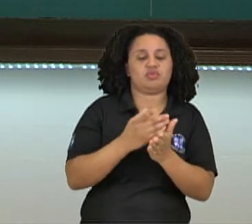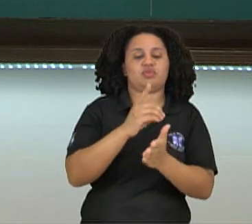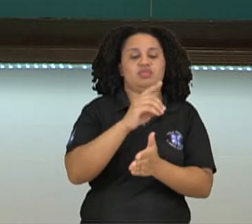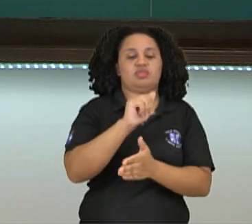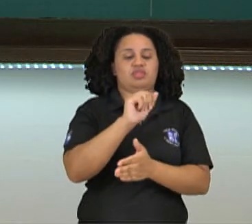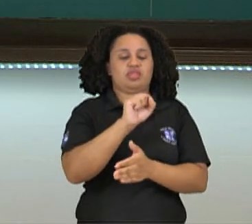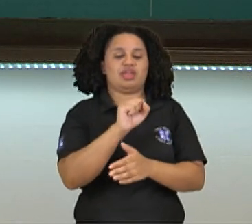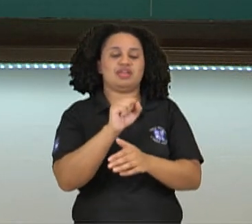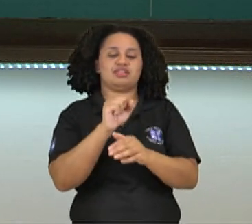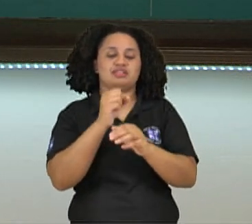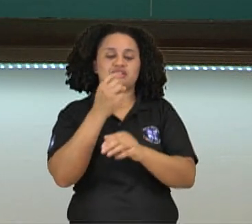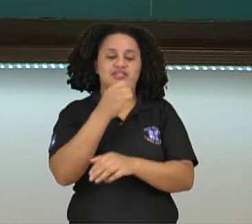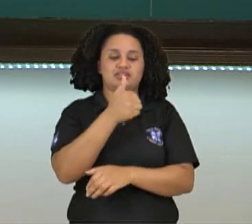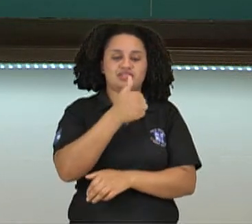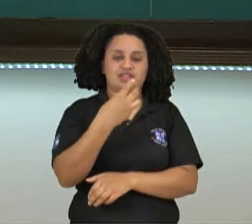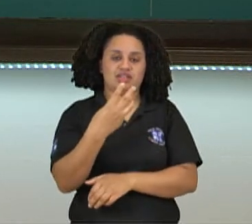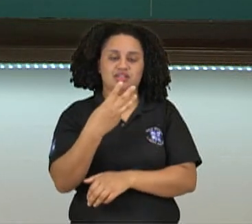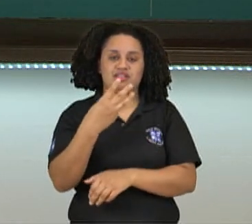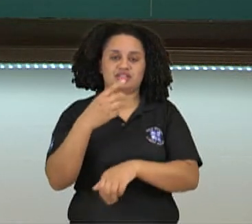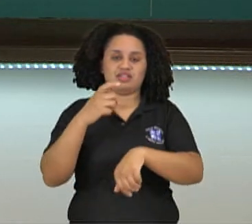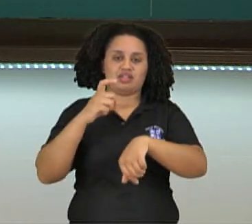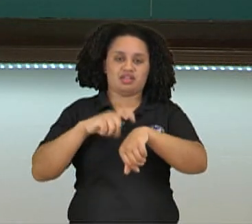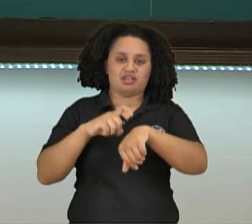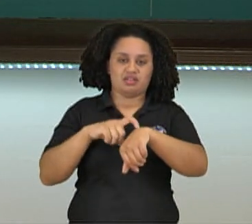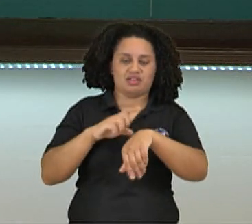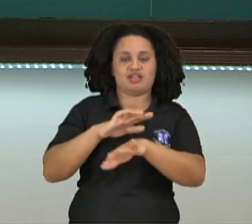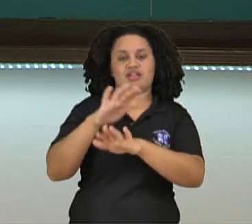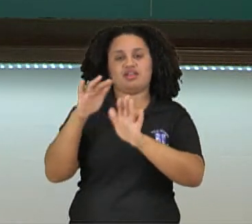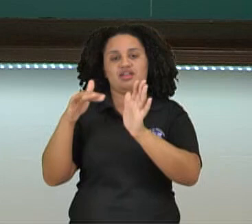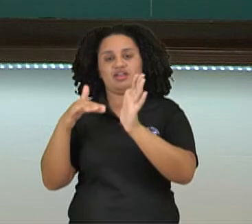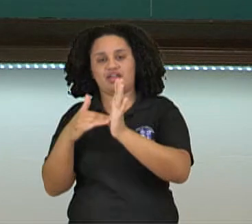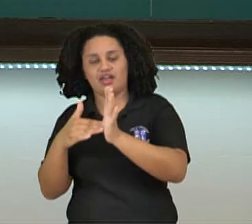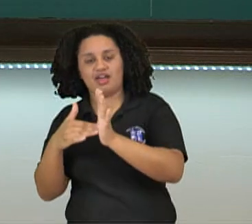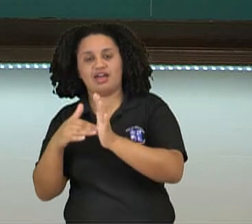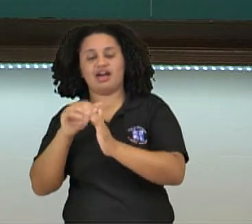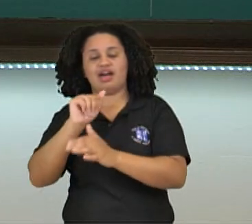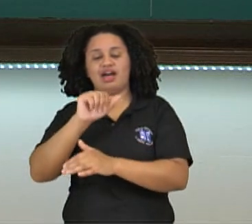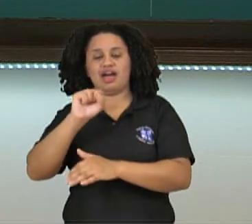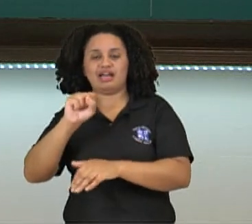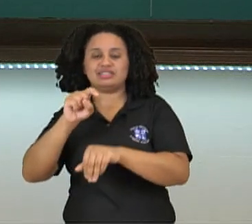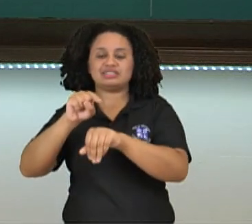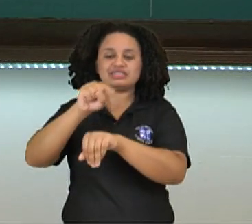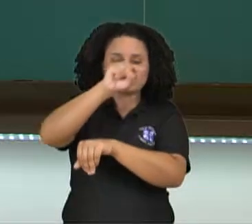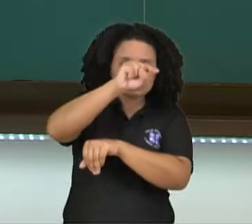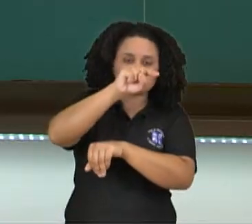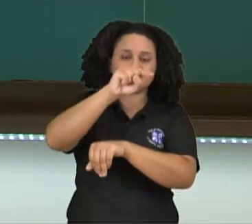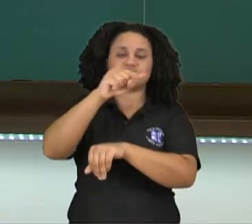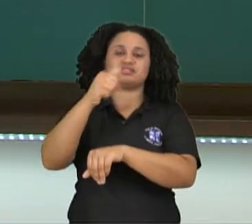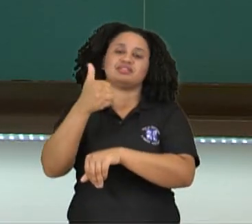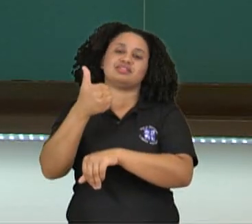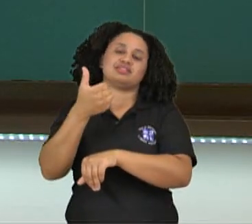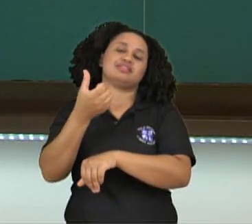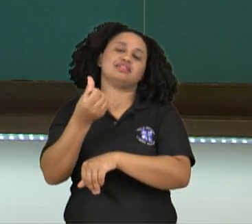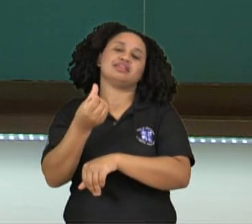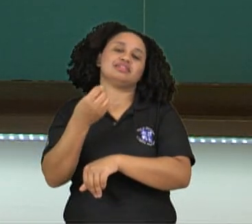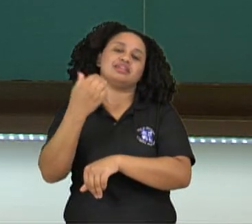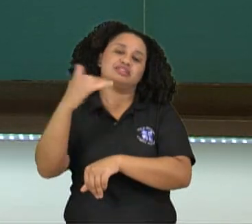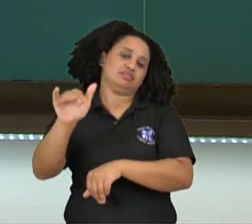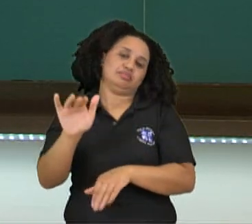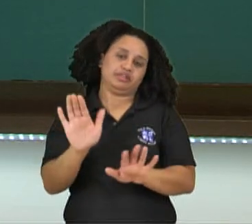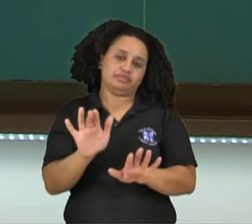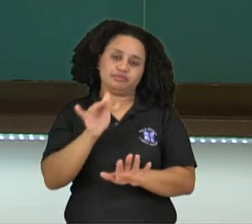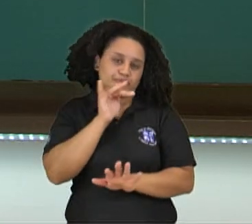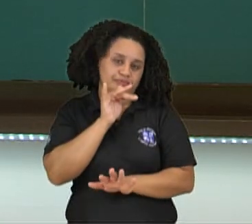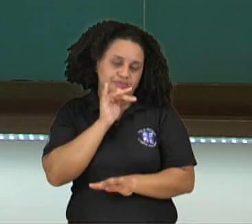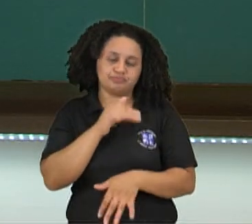às 17h30. Esse as, diante de horas, sempre será craseado. Então, existem várias regras, né? Para a gente